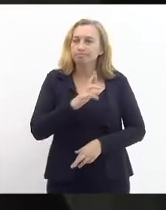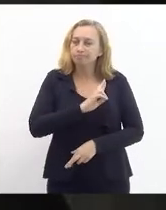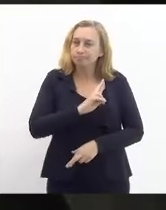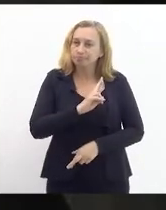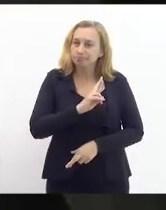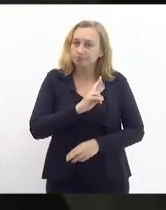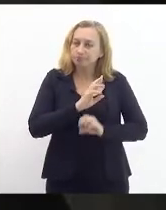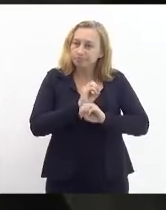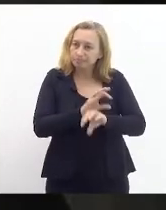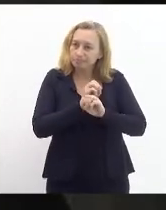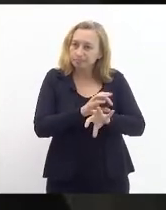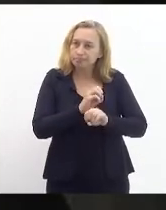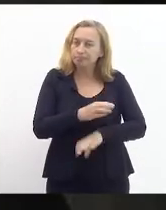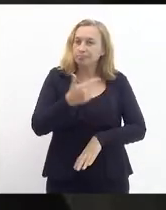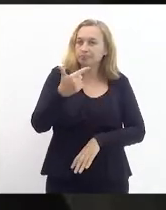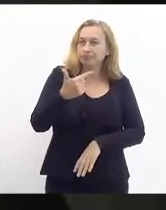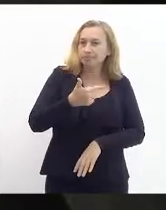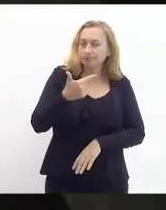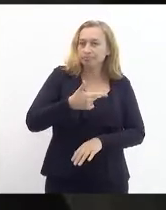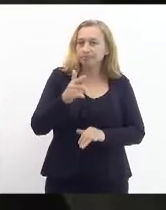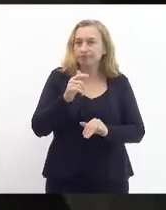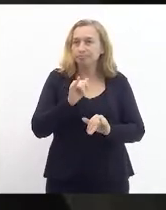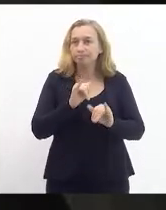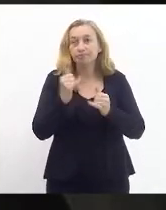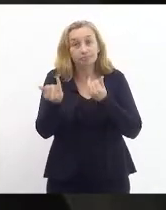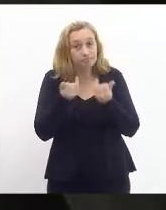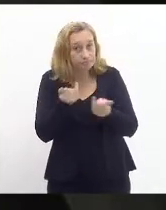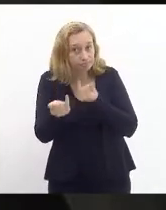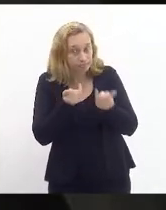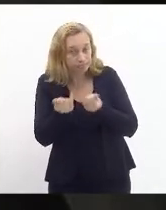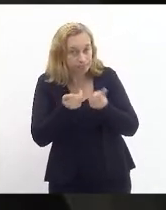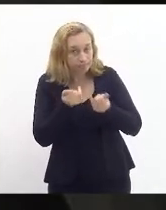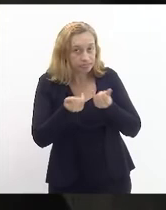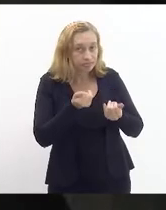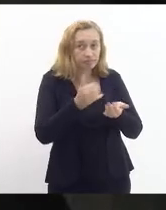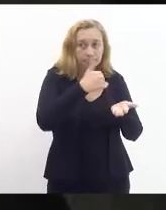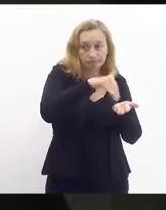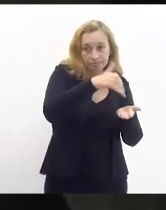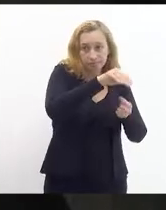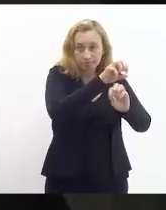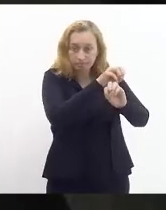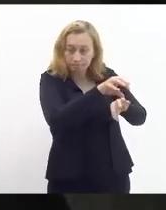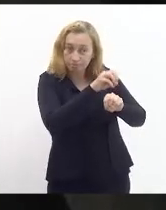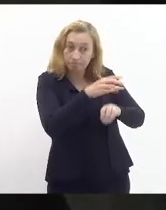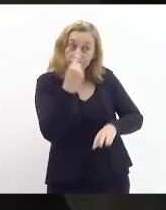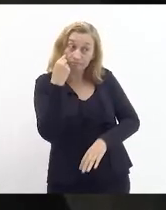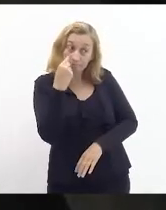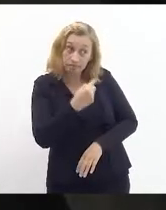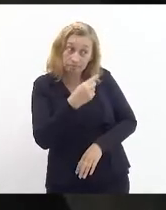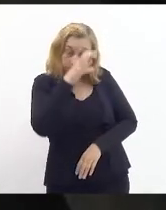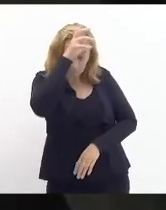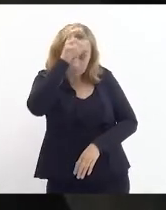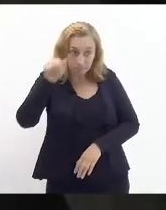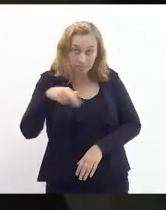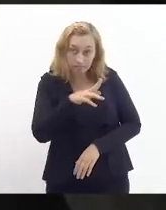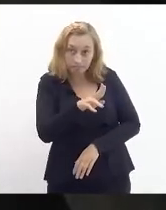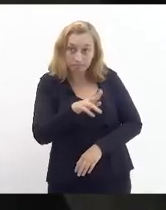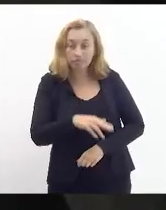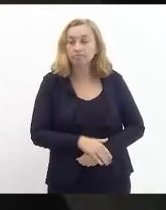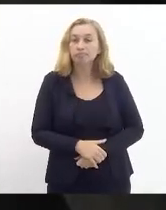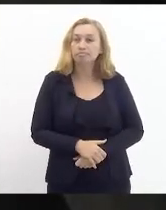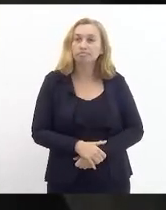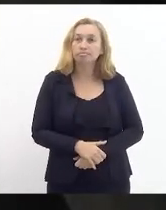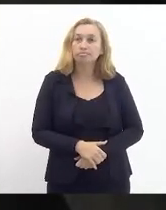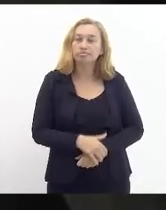porque segundo dados da Seduc da Seduc veja tia Ju são